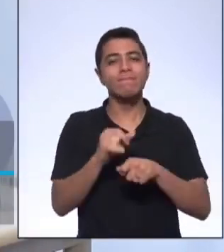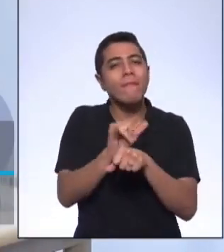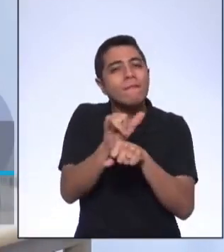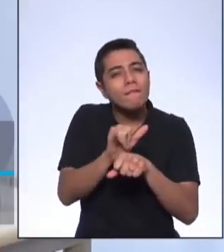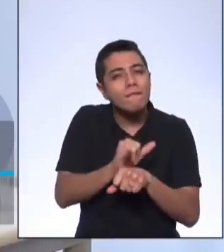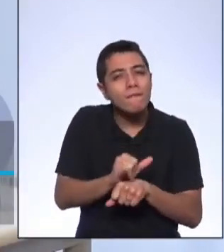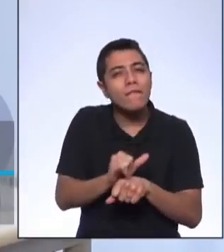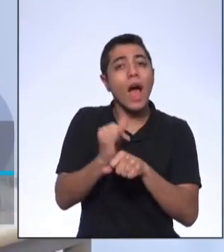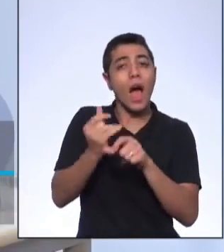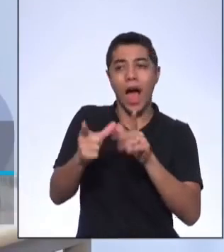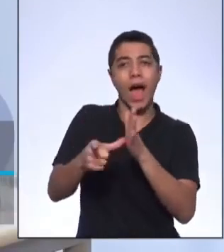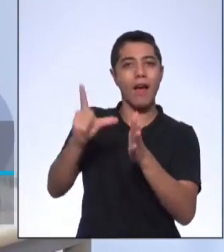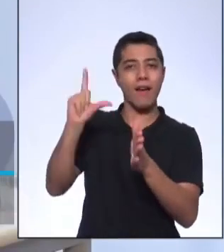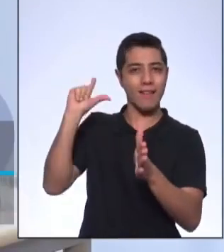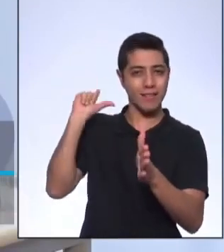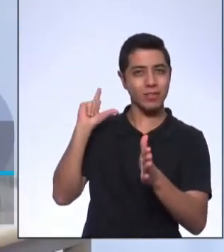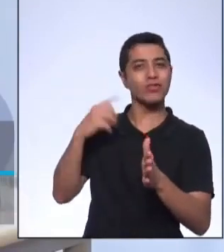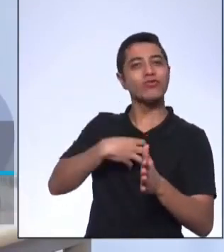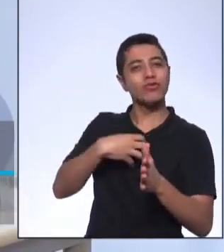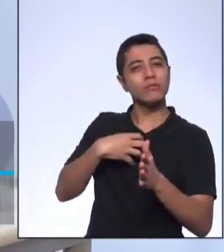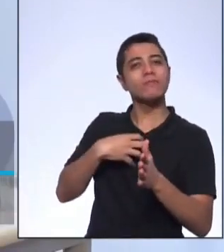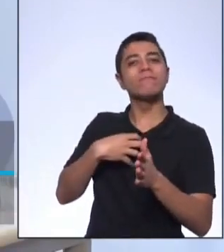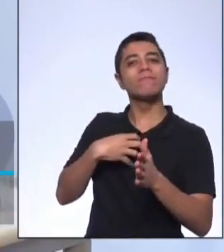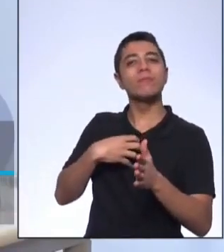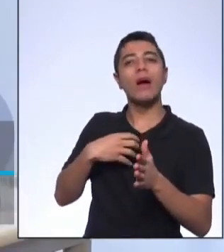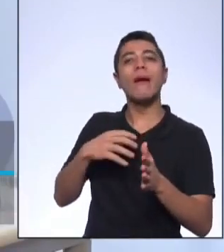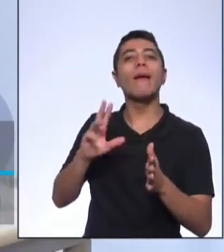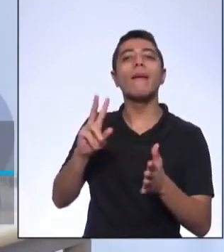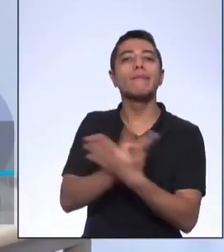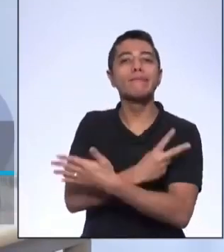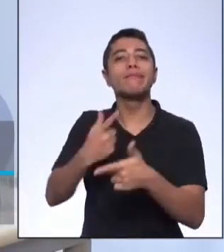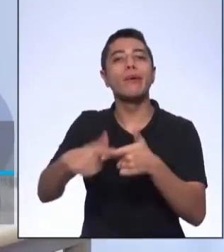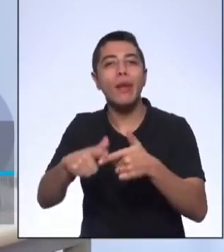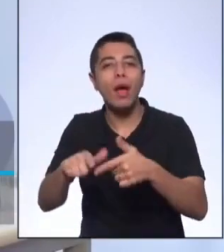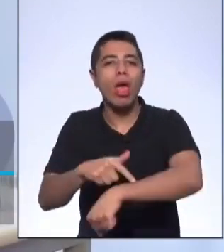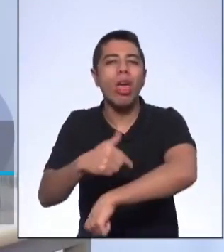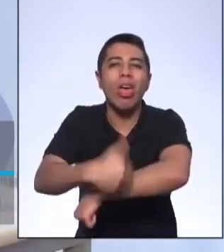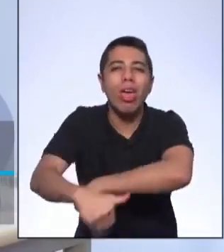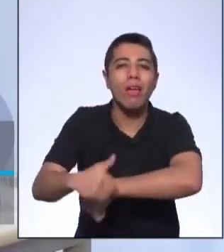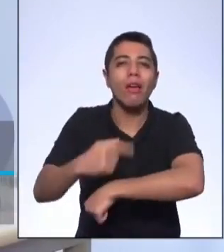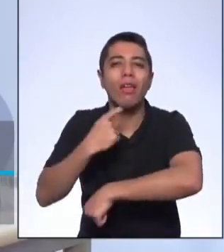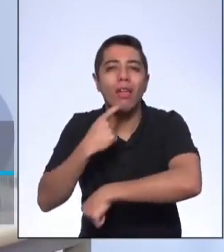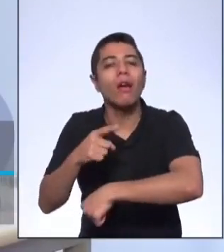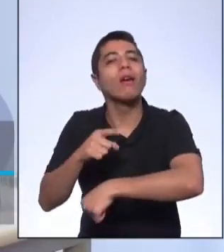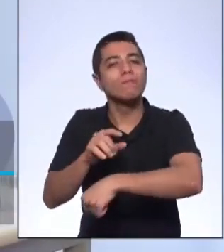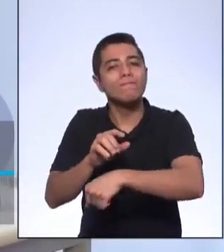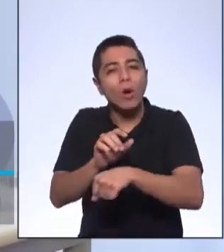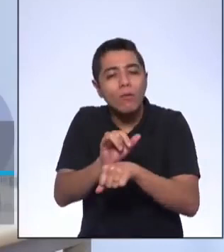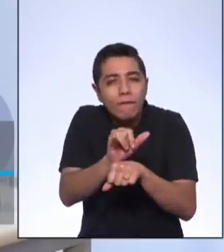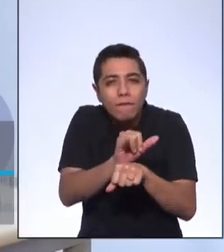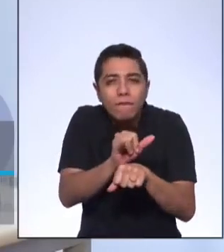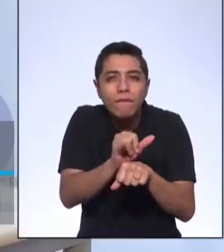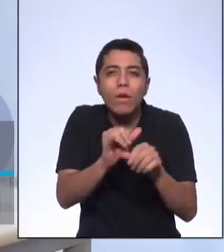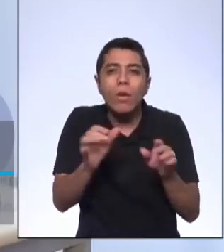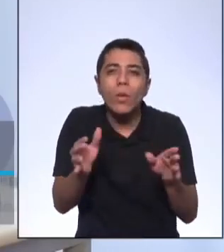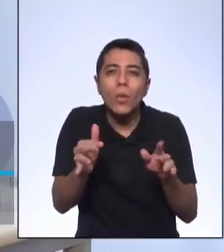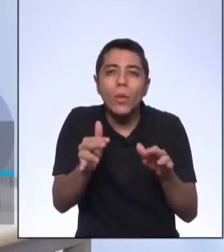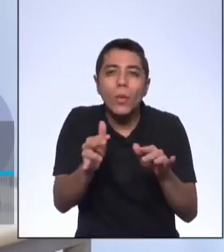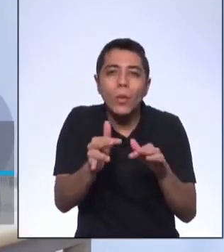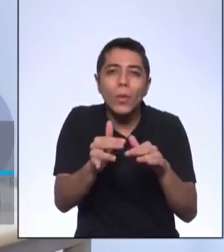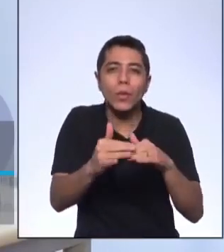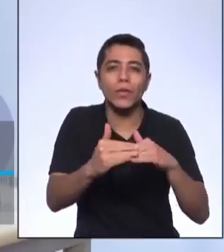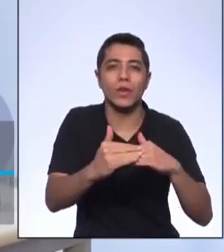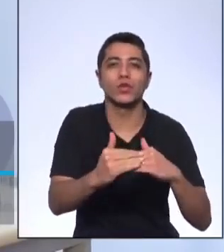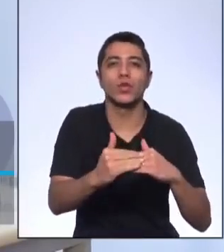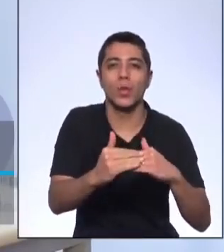voltar a ser o que era antes, de certa forma, né? E também o crescimento, né? Imagina, uma criancinha pequenininha, um bebezinho nasceu, né? E ele vai crescer